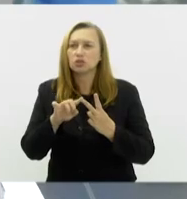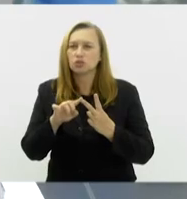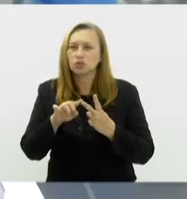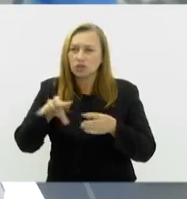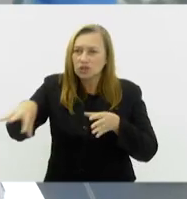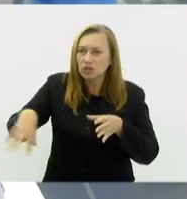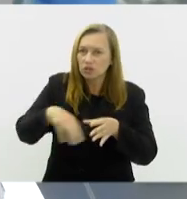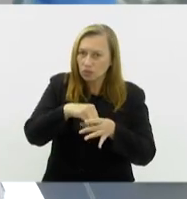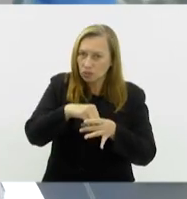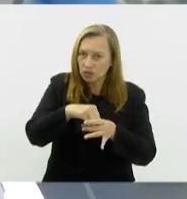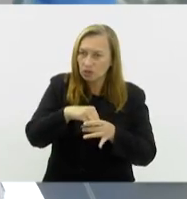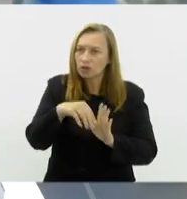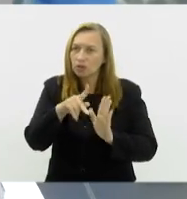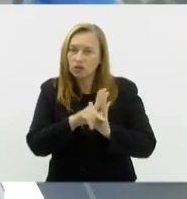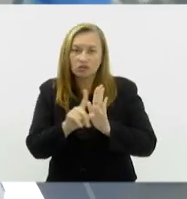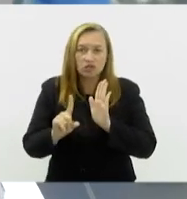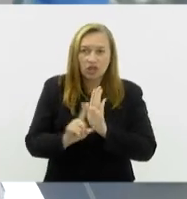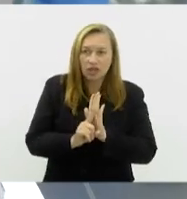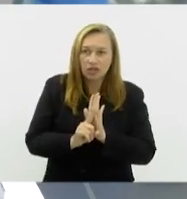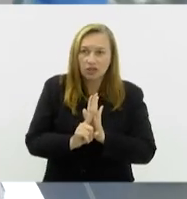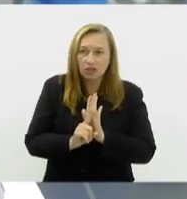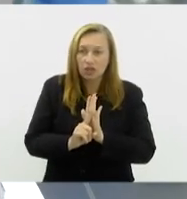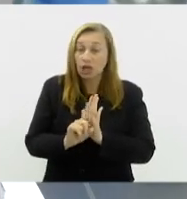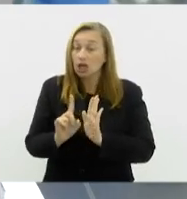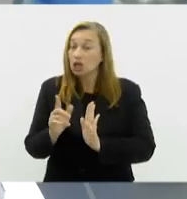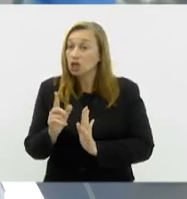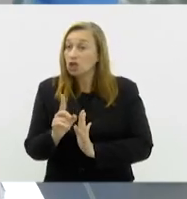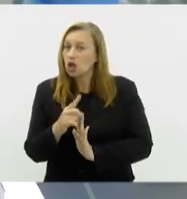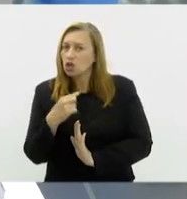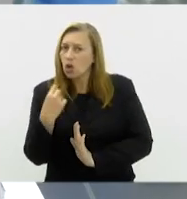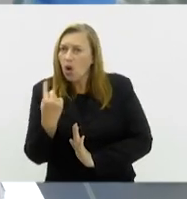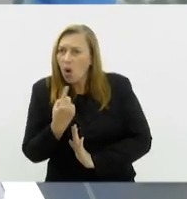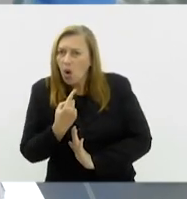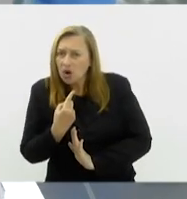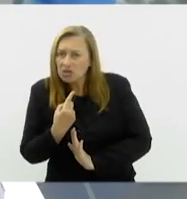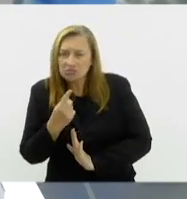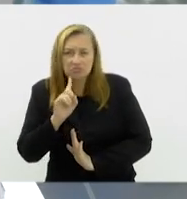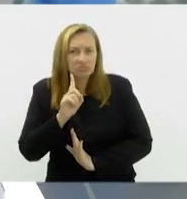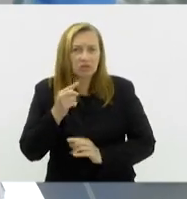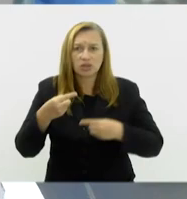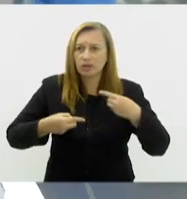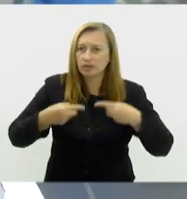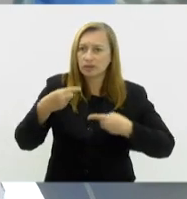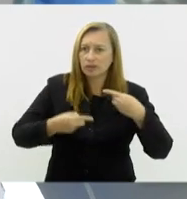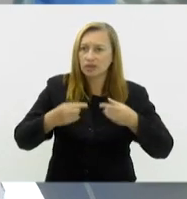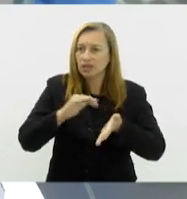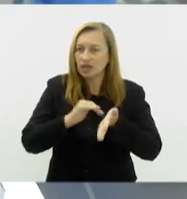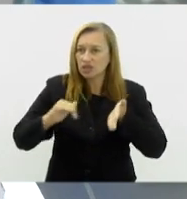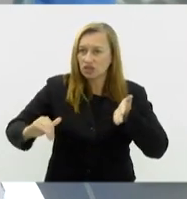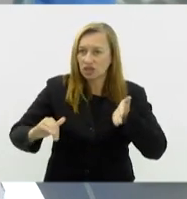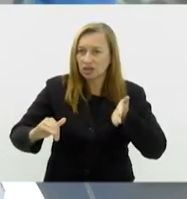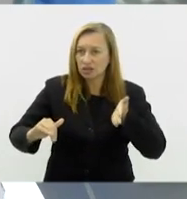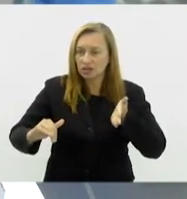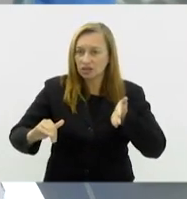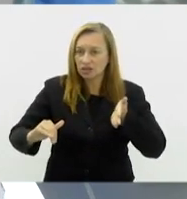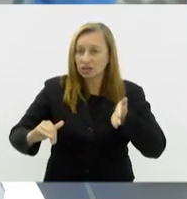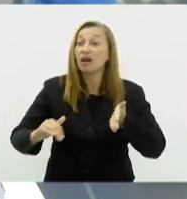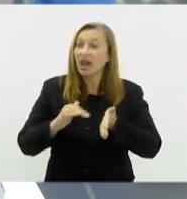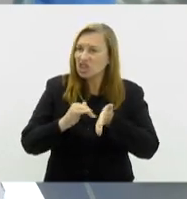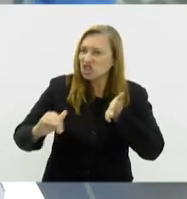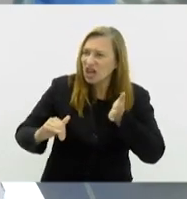recomendações de projetos de lei que nós não debatemos está retirado está